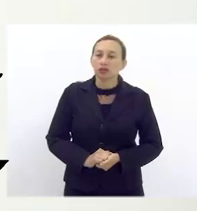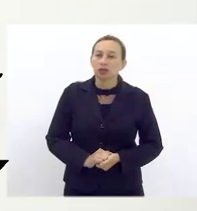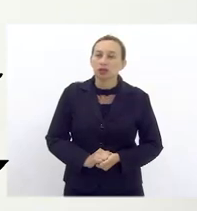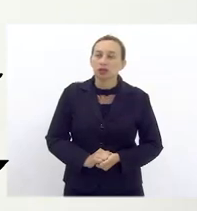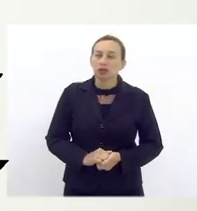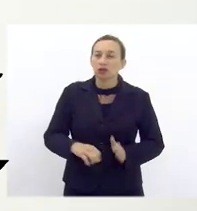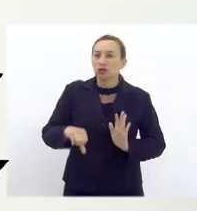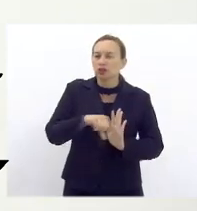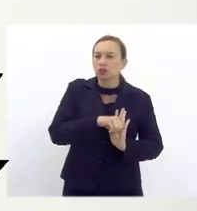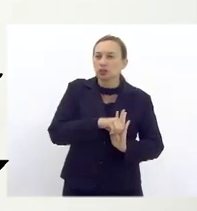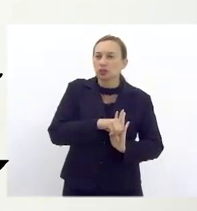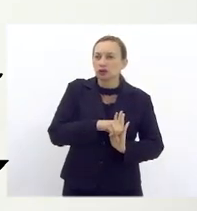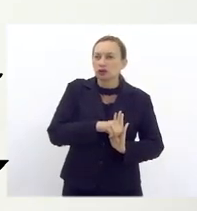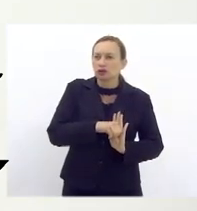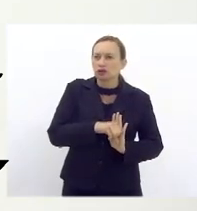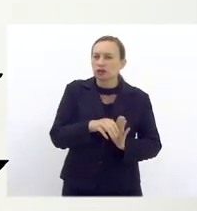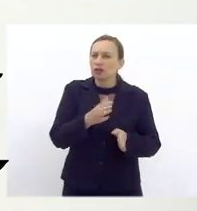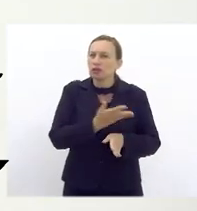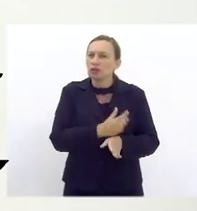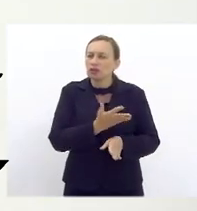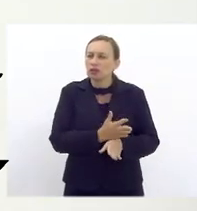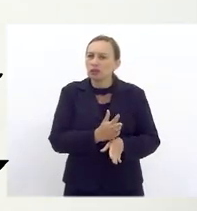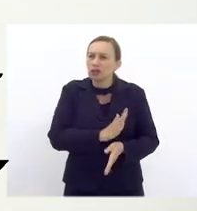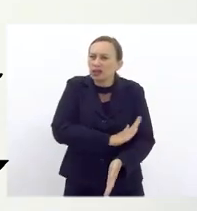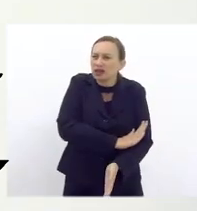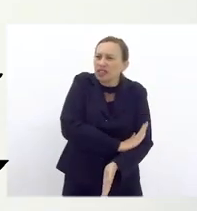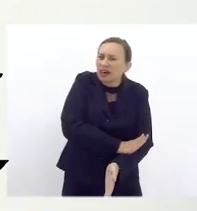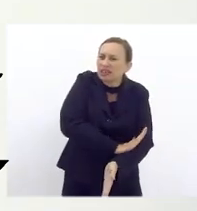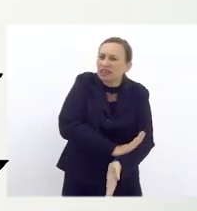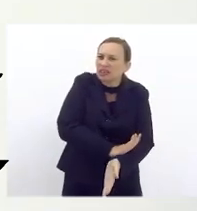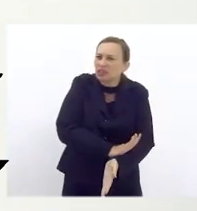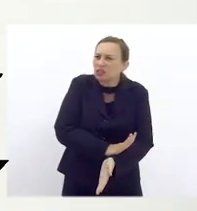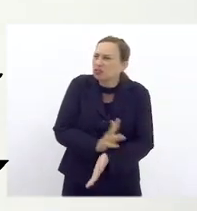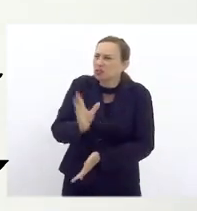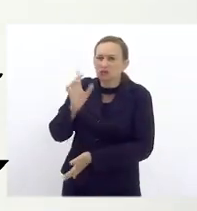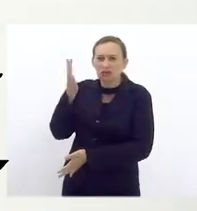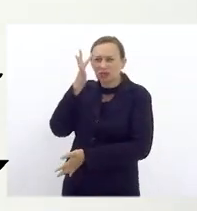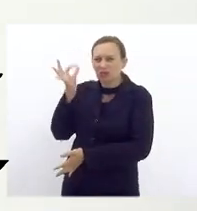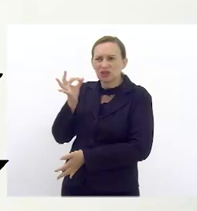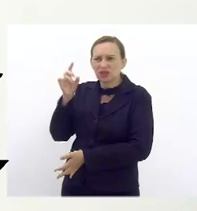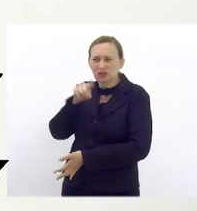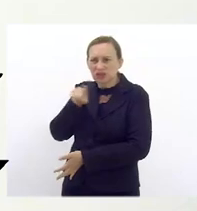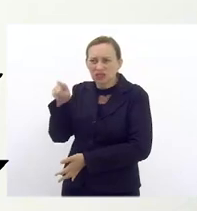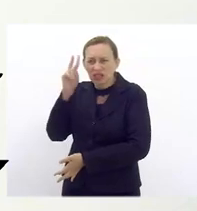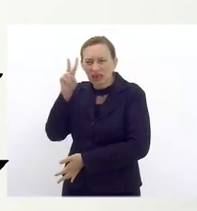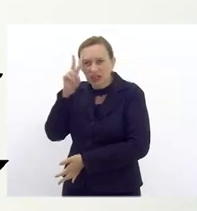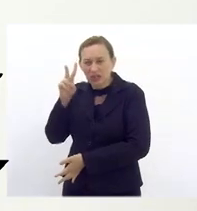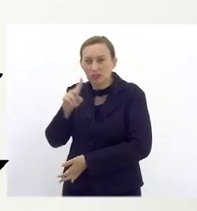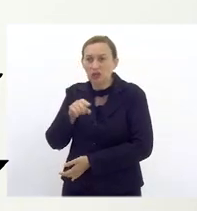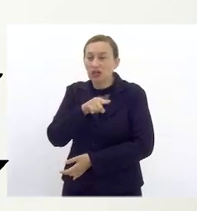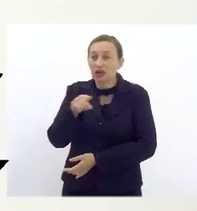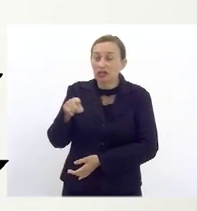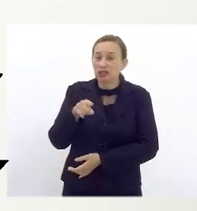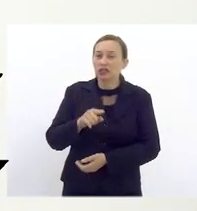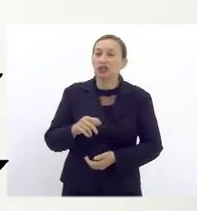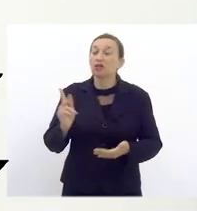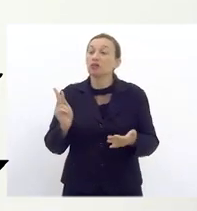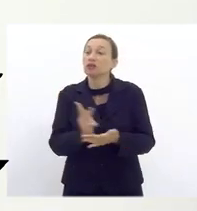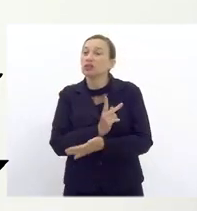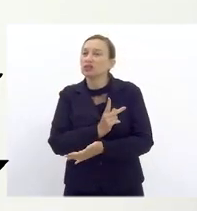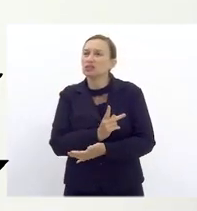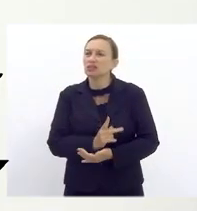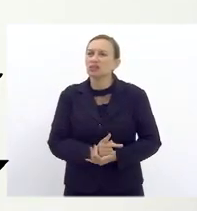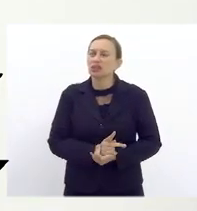m de prática de racismo de Elza não sei se alguém aqui se lembra desse caso Este vinho no corredor dos anos